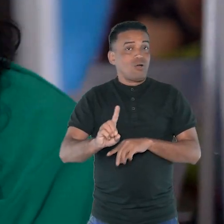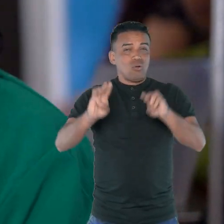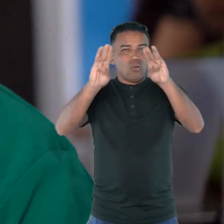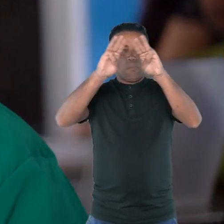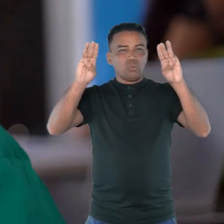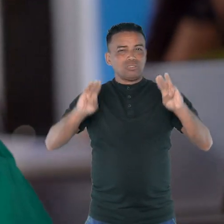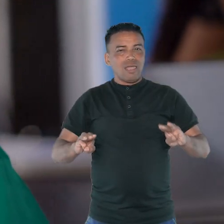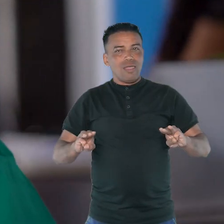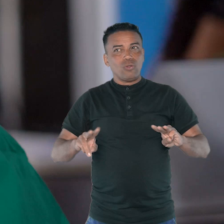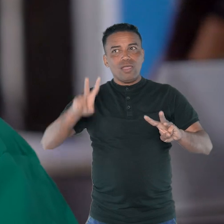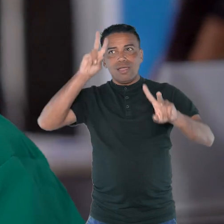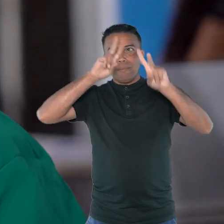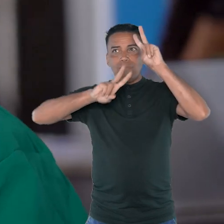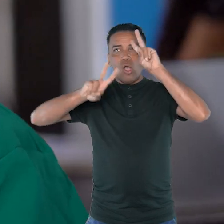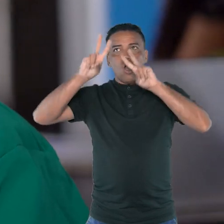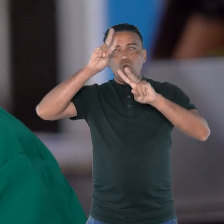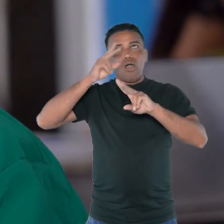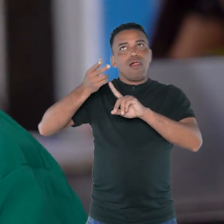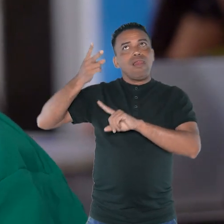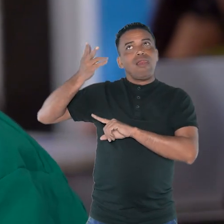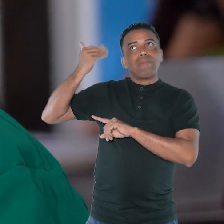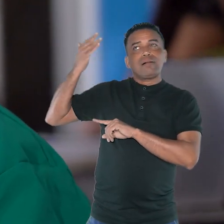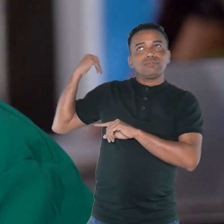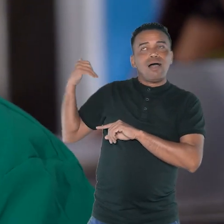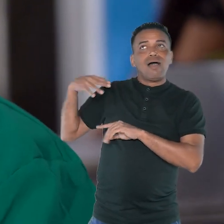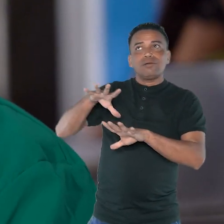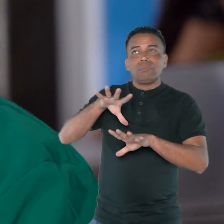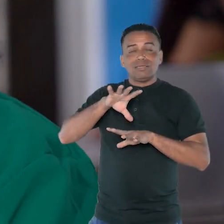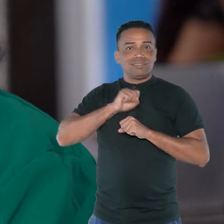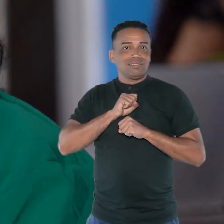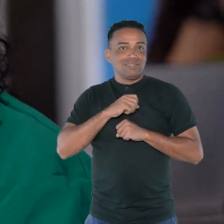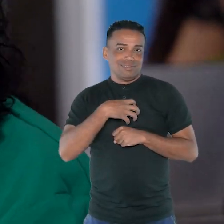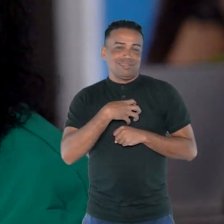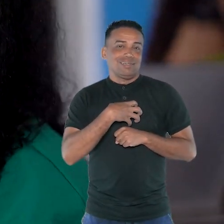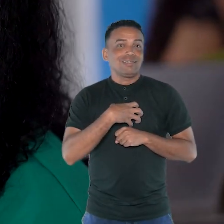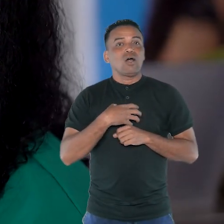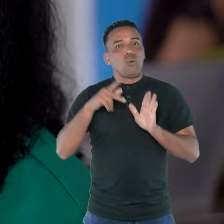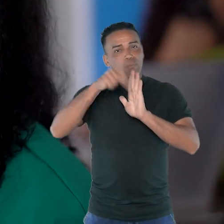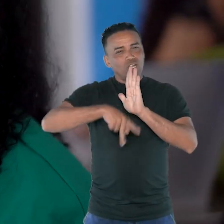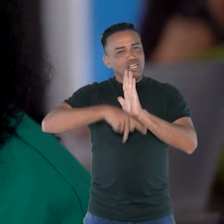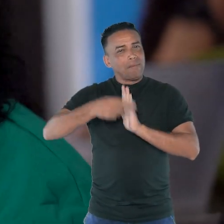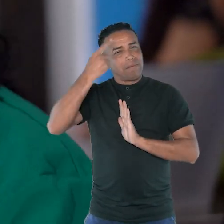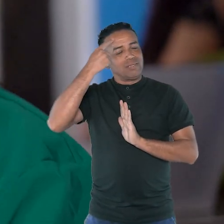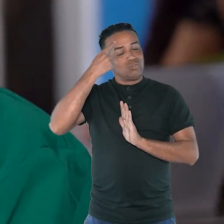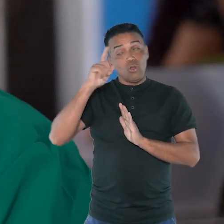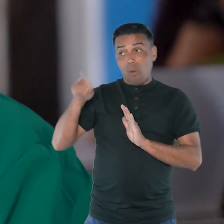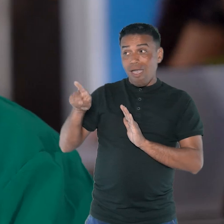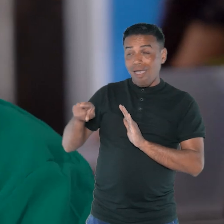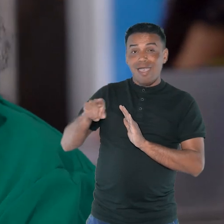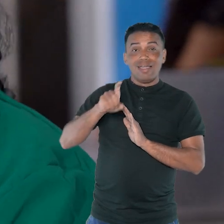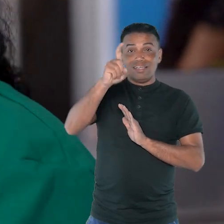mais sentimentos de pertencimento. E é esse o projeto que a gente pensou nesse tempo atrás, né, Xandim? Que